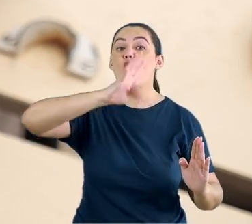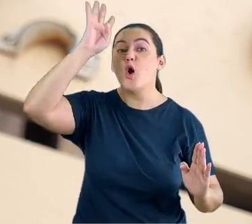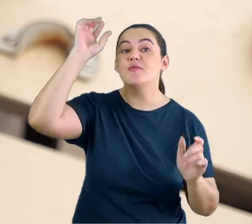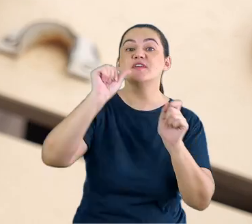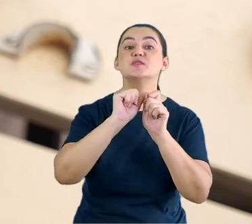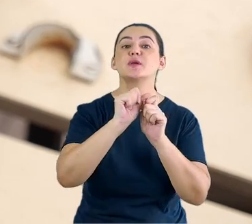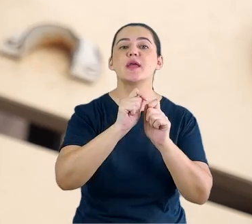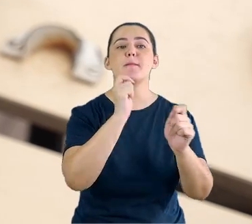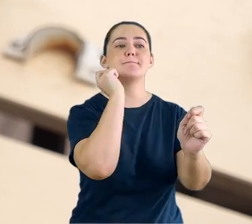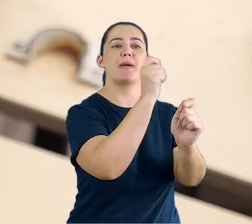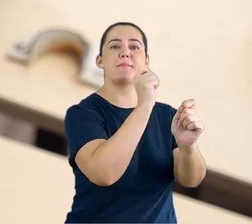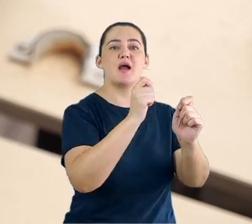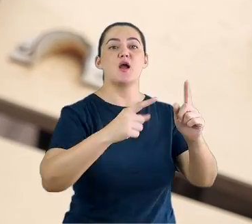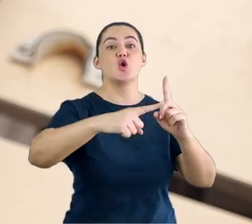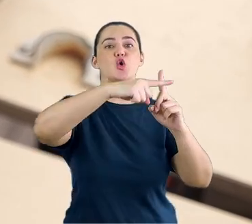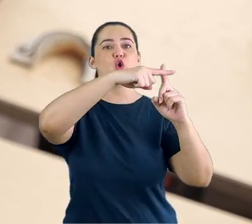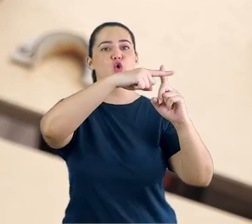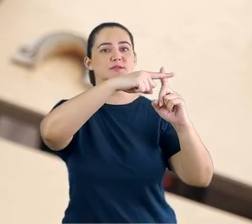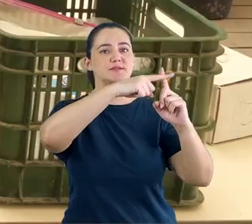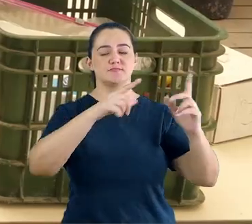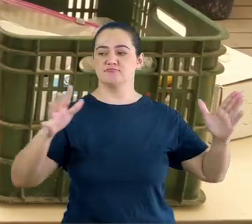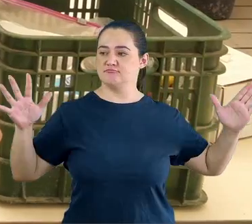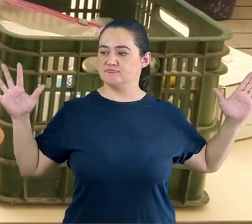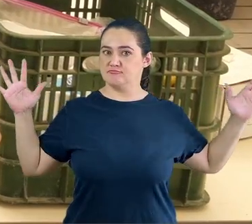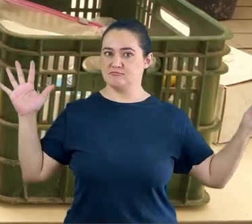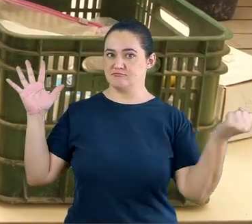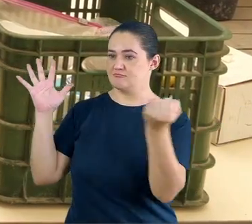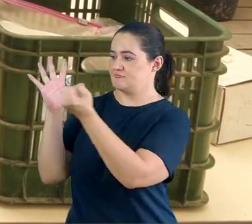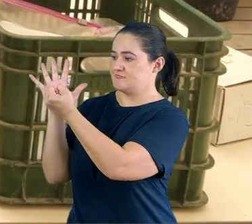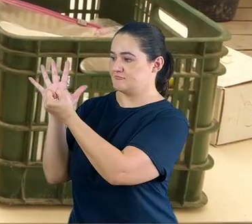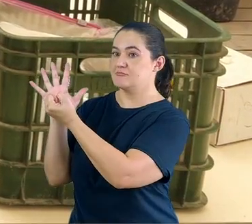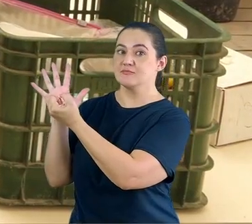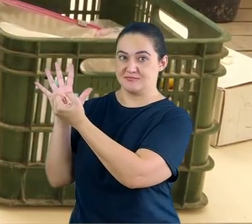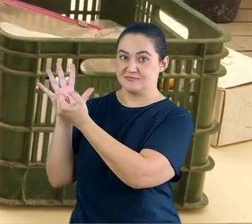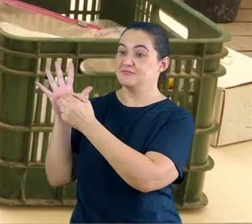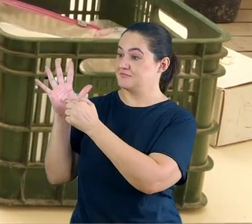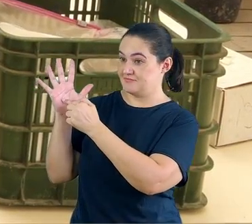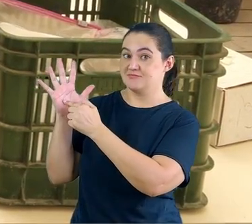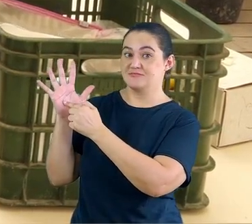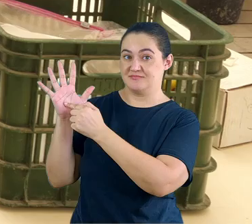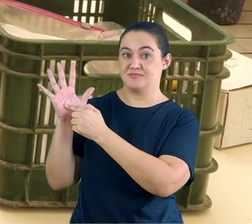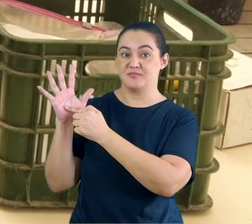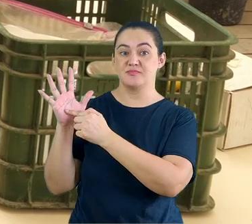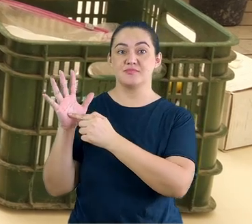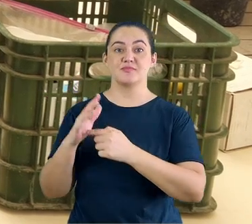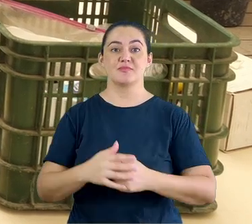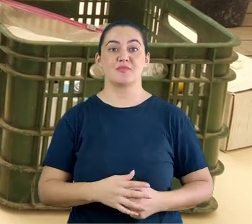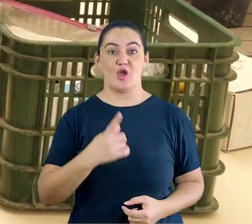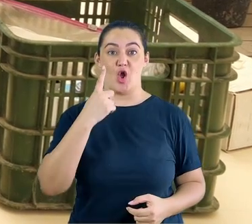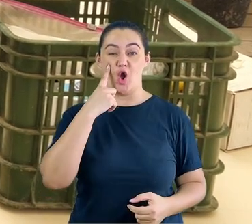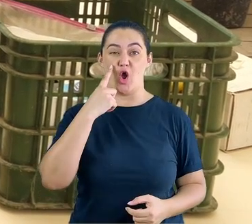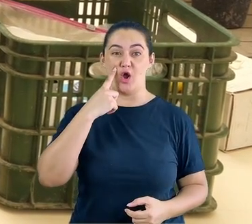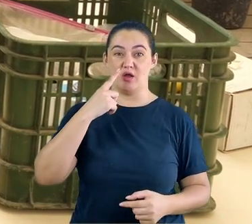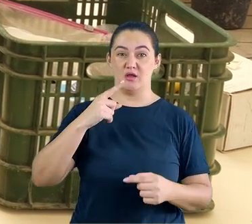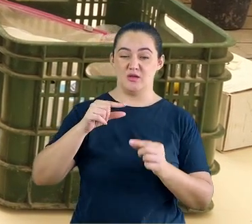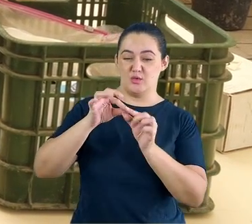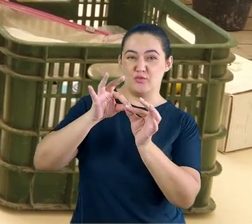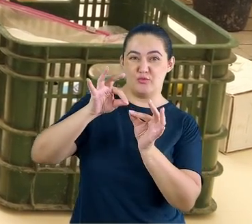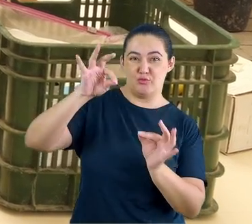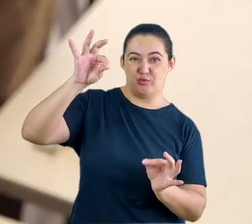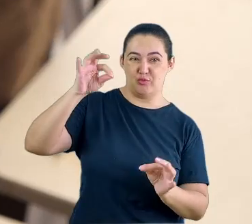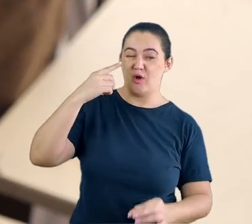para crucificar pessoas. Agora, até o período bizantino, ainda usavam esses tipos de pregos romanos. Você vê que é um prego